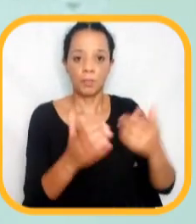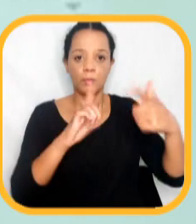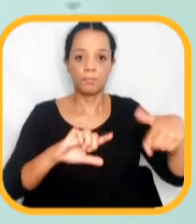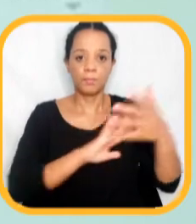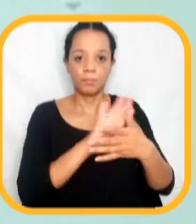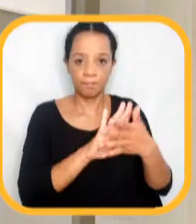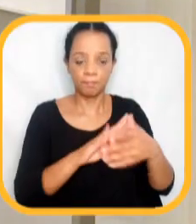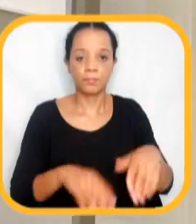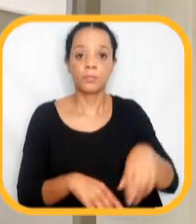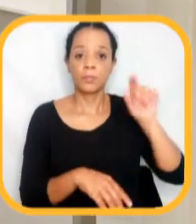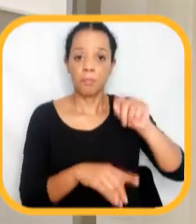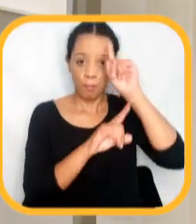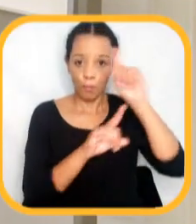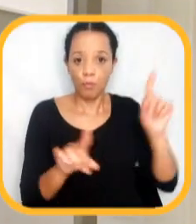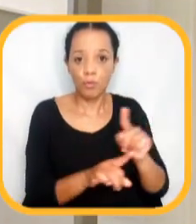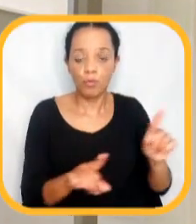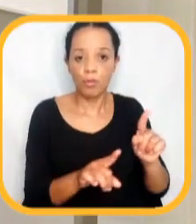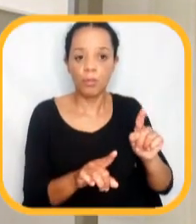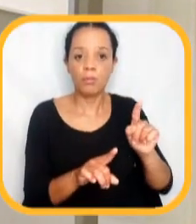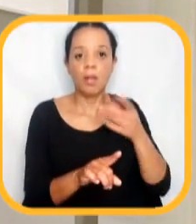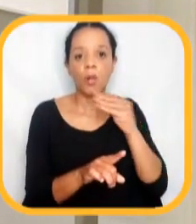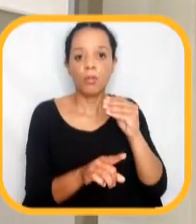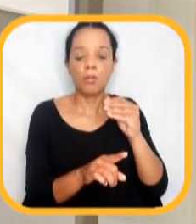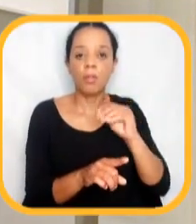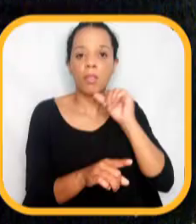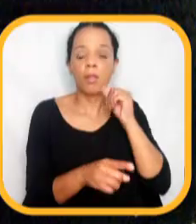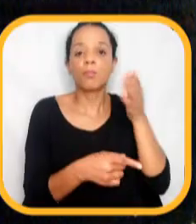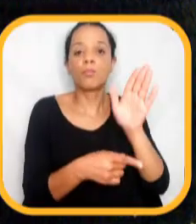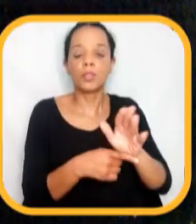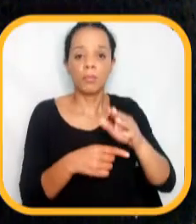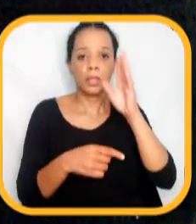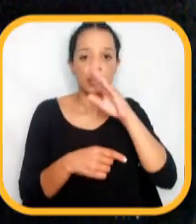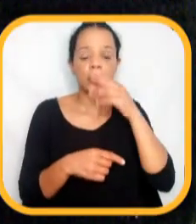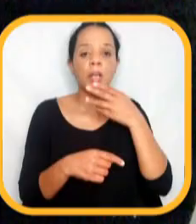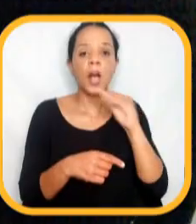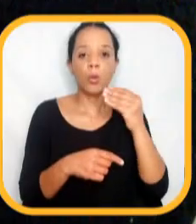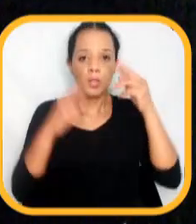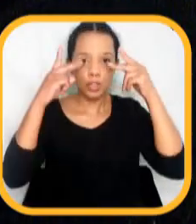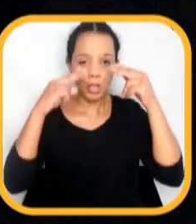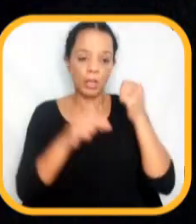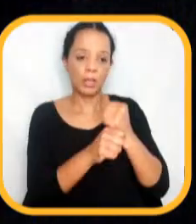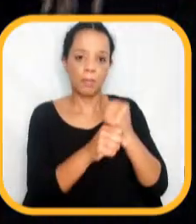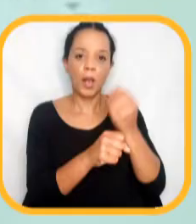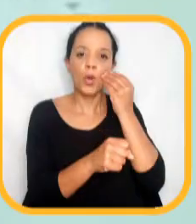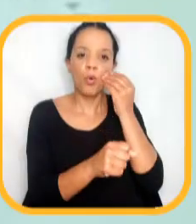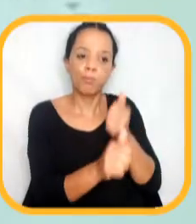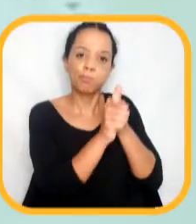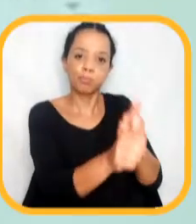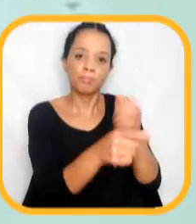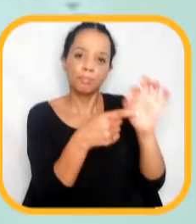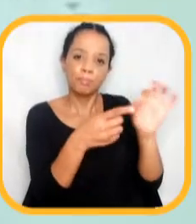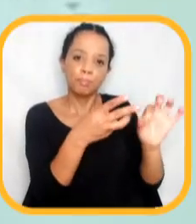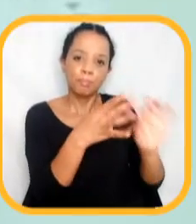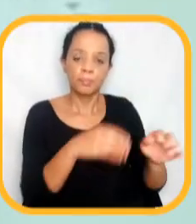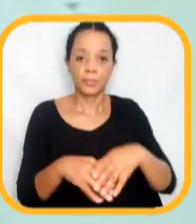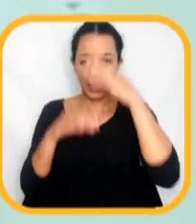de intérprete de LGP, de um professor que está com o aluno, por exemplo, um aluno disléxico está com esse aluno a trabalhar em sistema